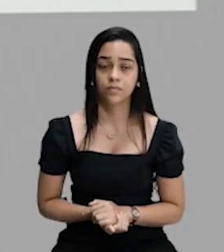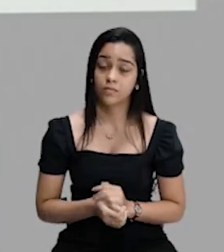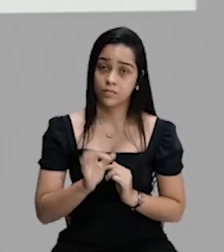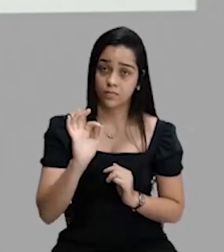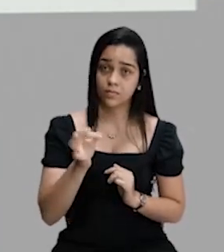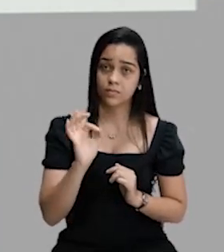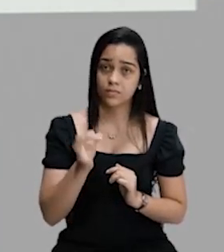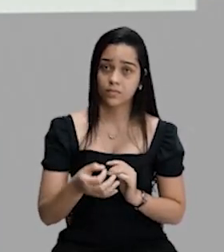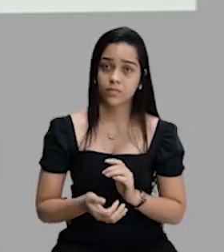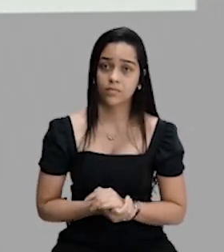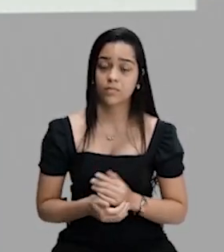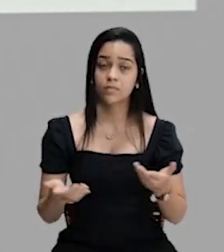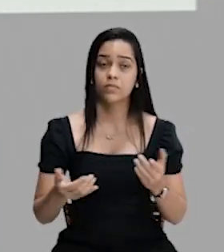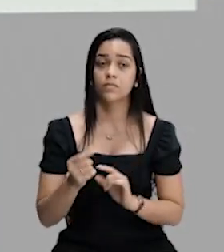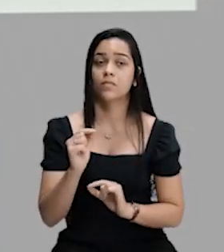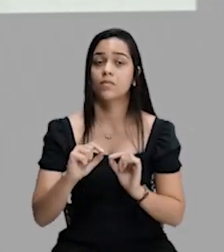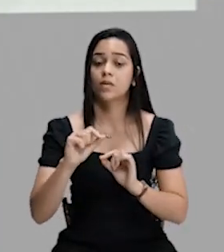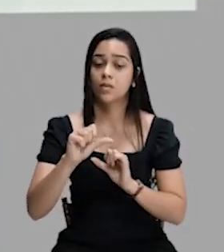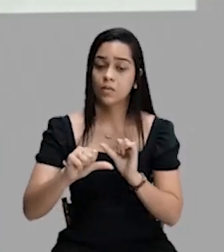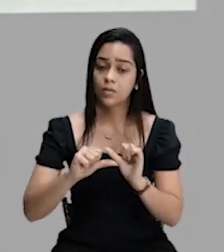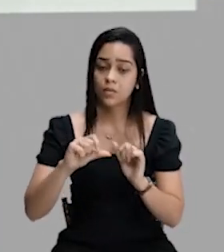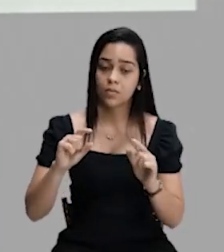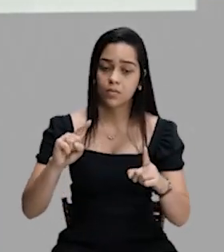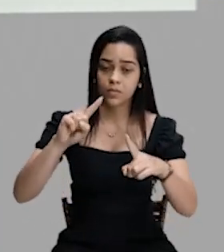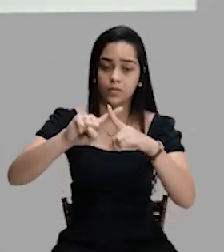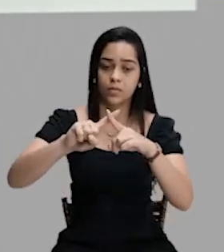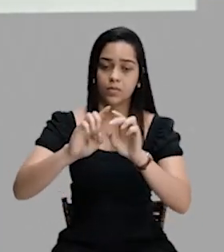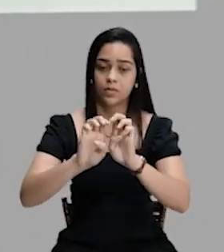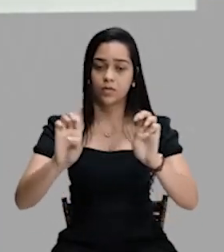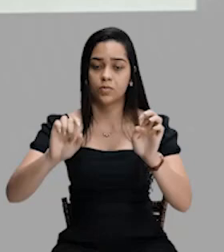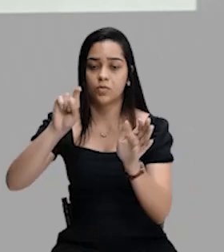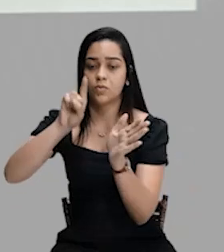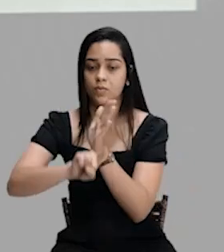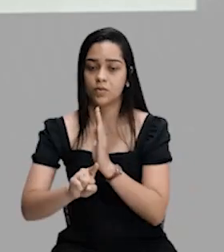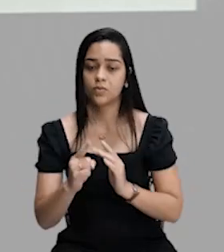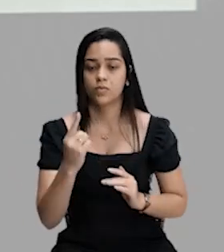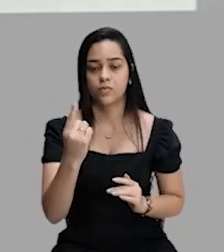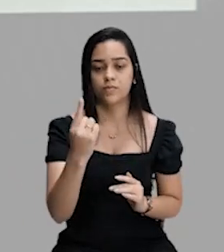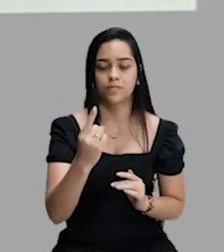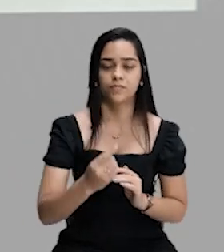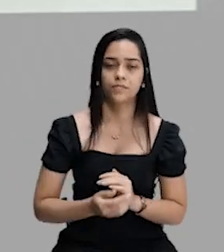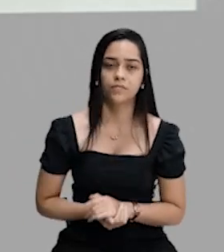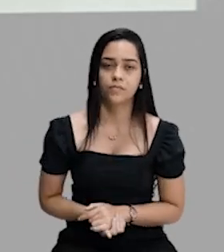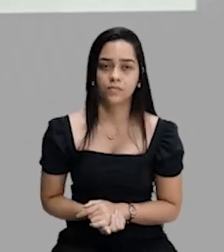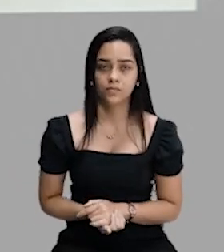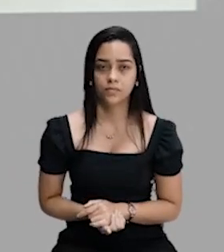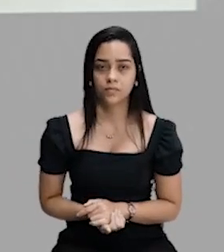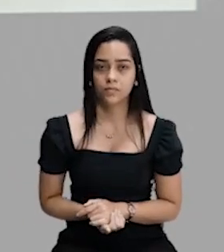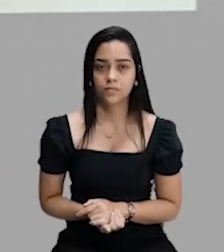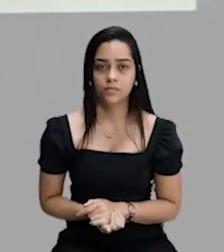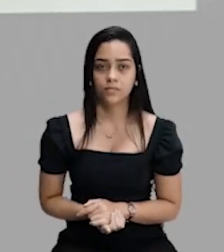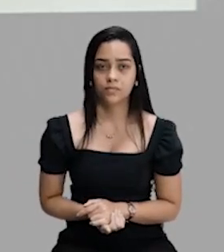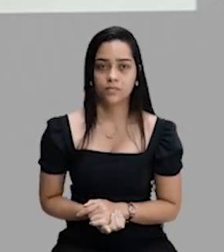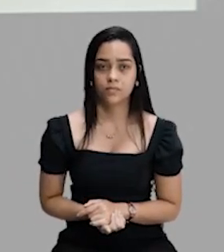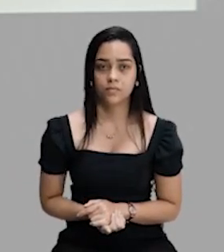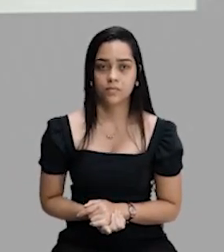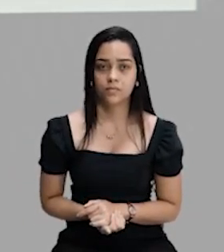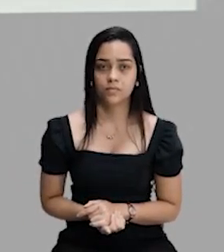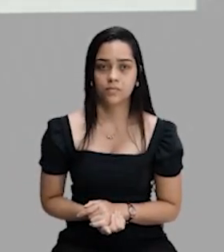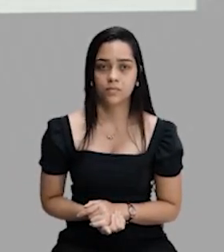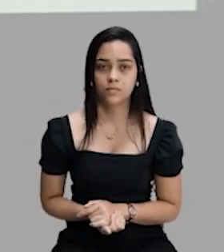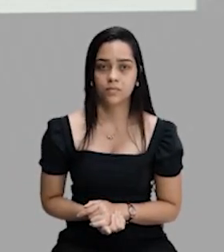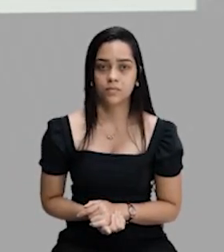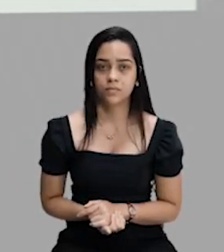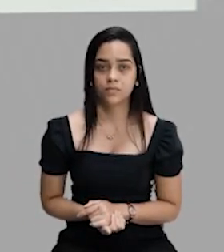certinho e aí agora a gente vai multiplicar essa equação por menos um né multiplica que essa equação por menos